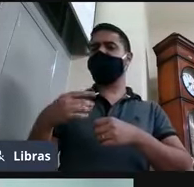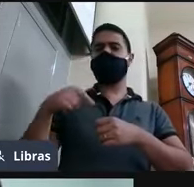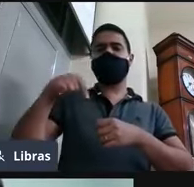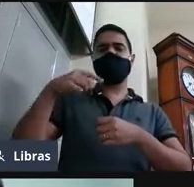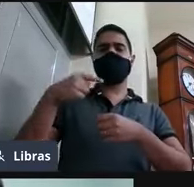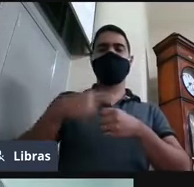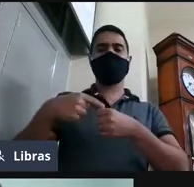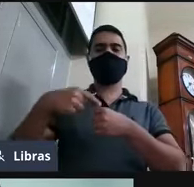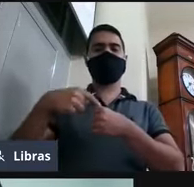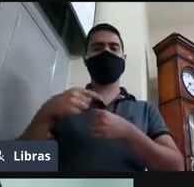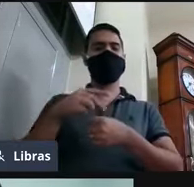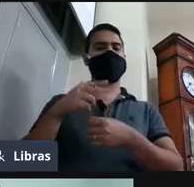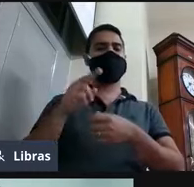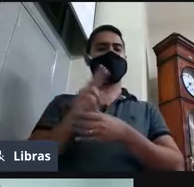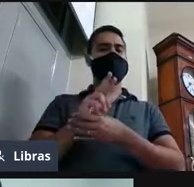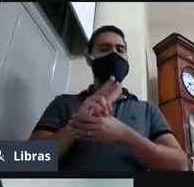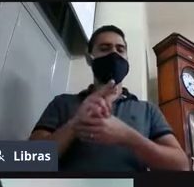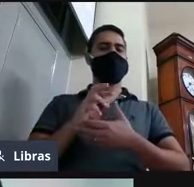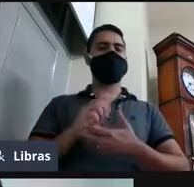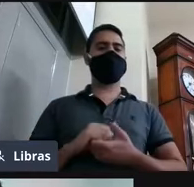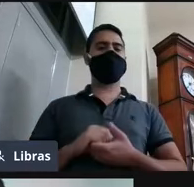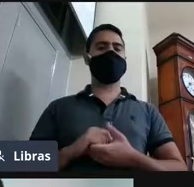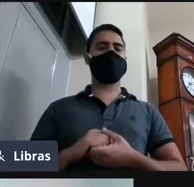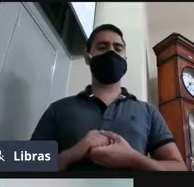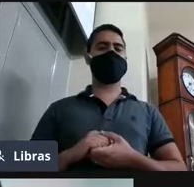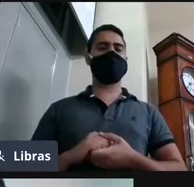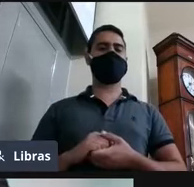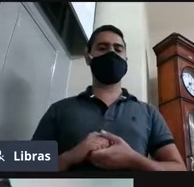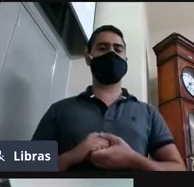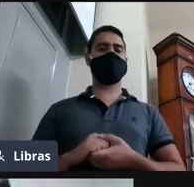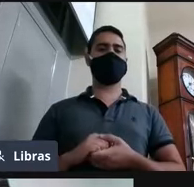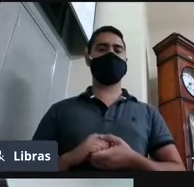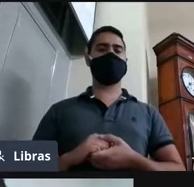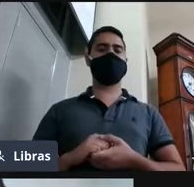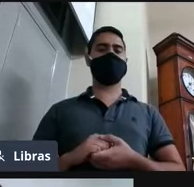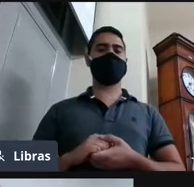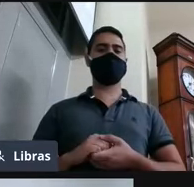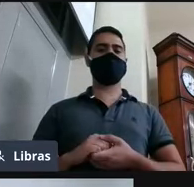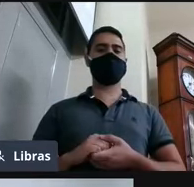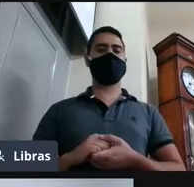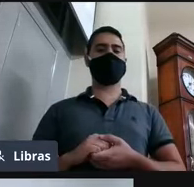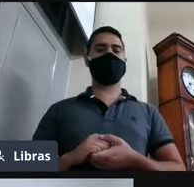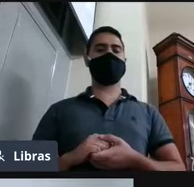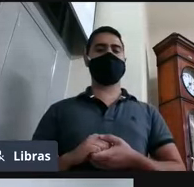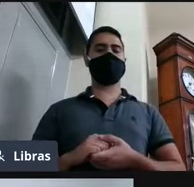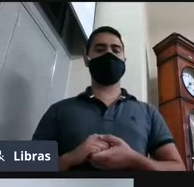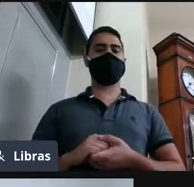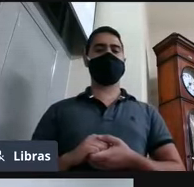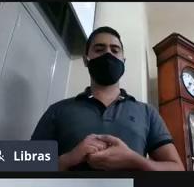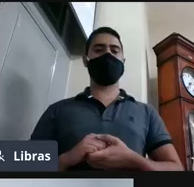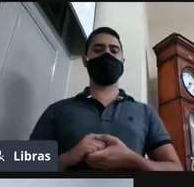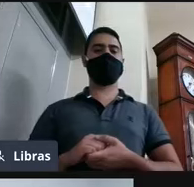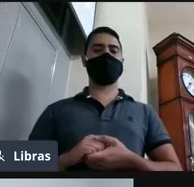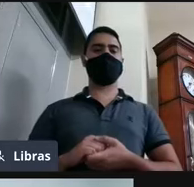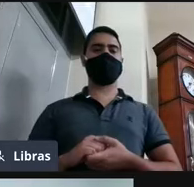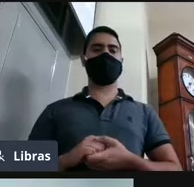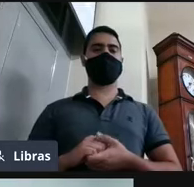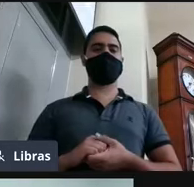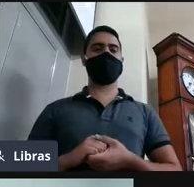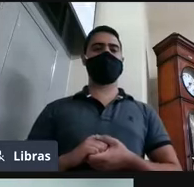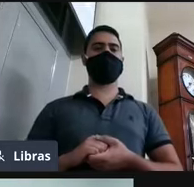Valença. Além disso, com 20 impropriedades e várias recomendações das